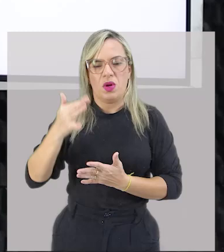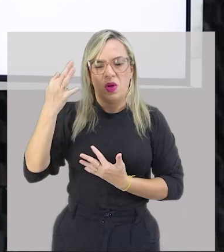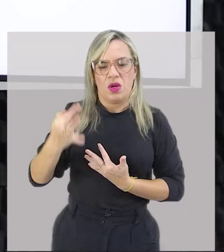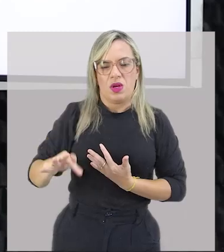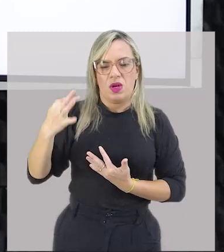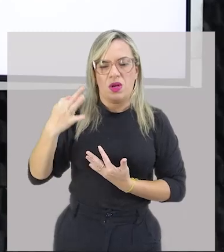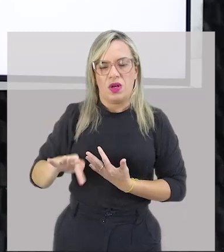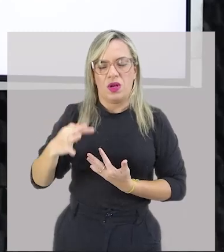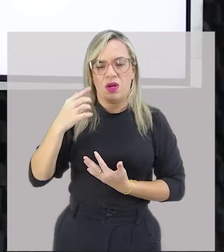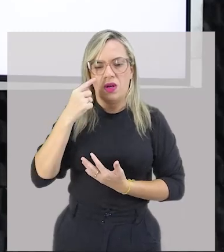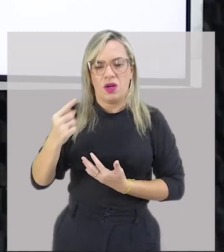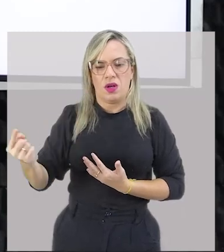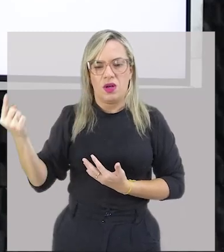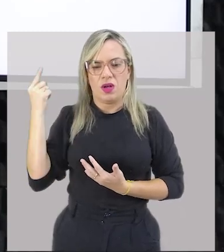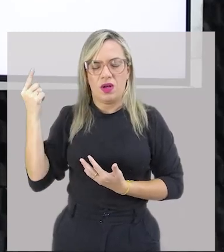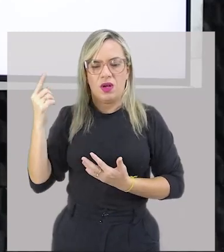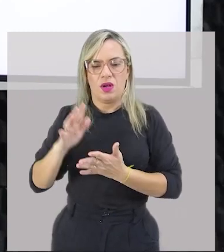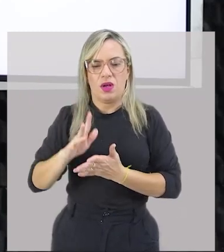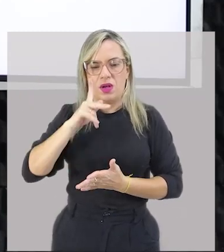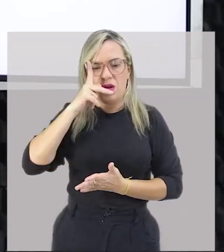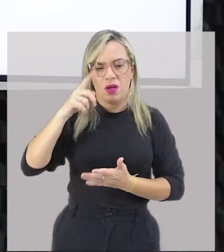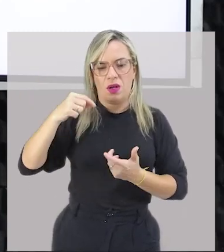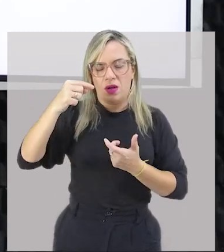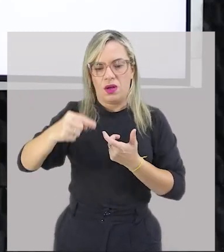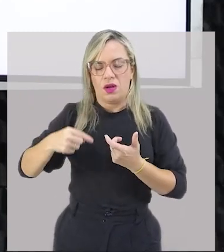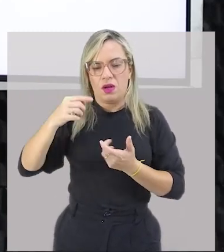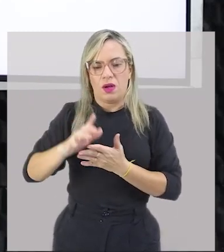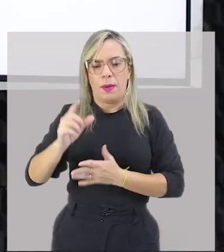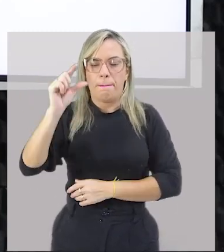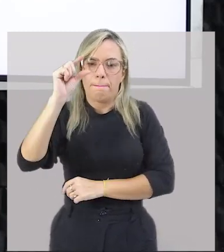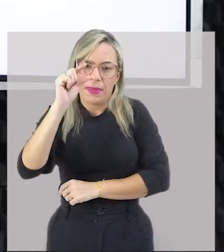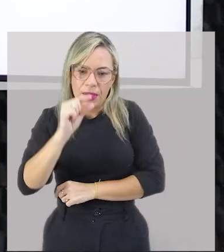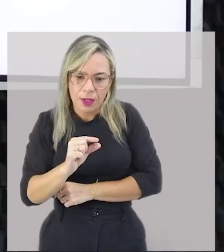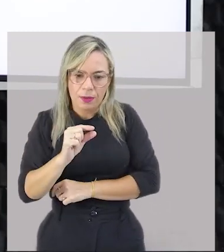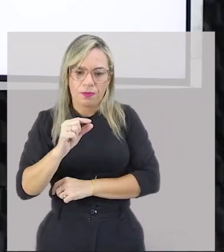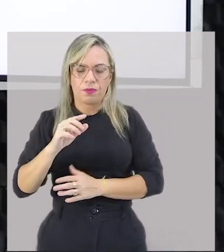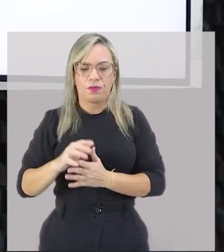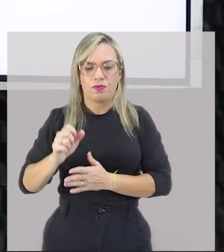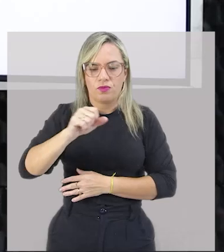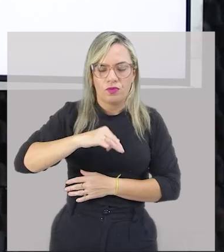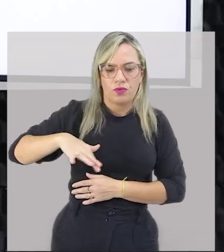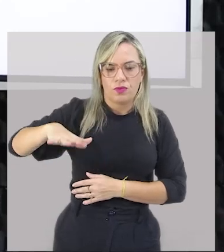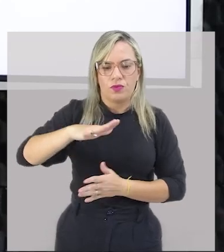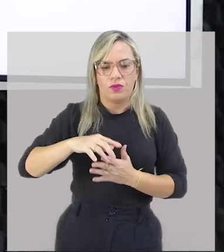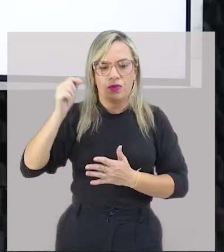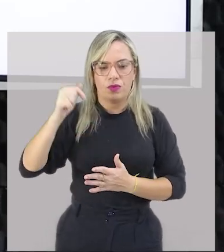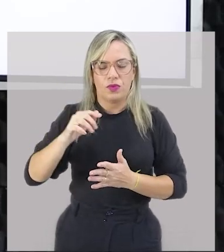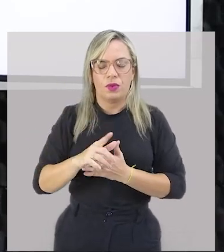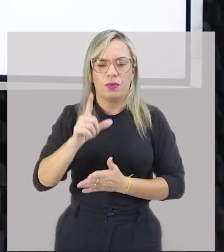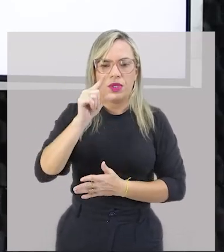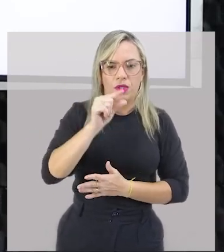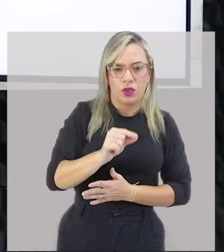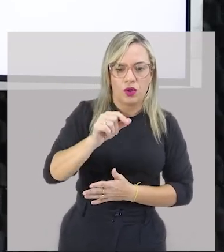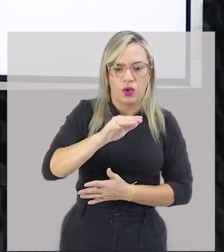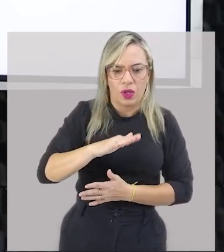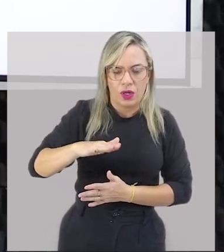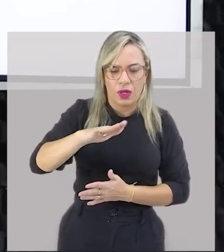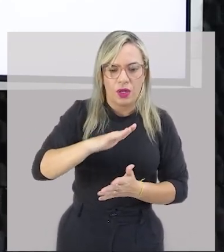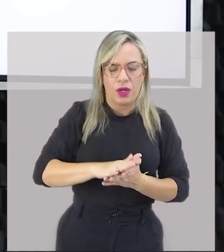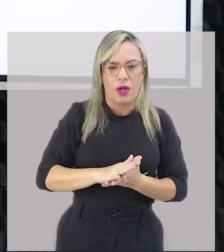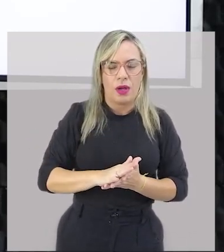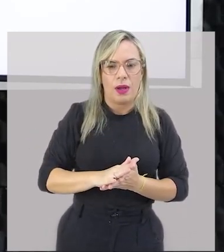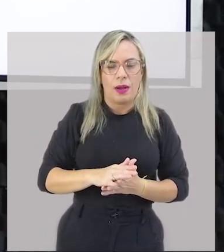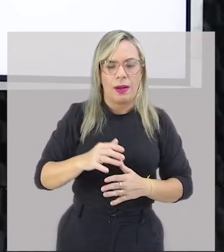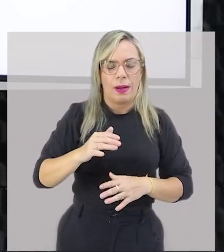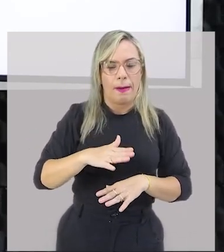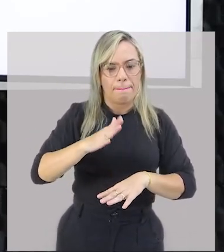Que a força está sendo aplicada nessa área menor. Olha aí, ó. Quanto menor for a área, maior vai ser a pressão. Então